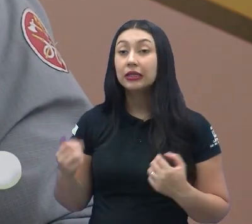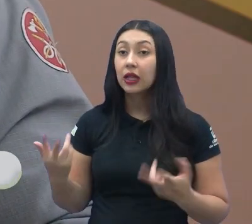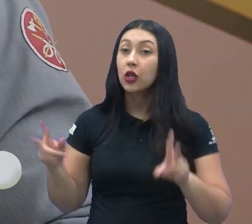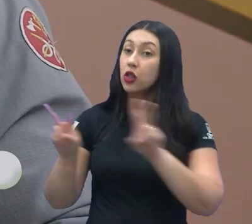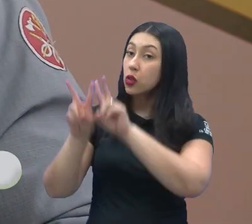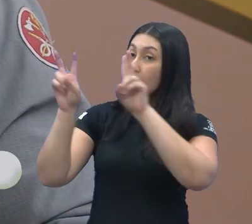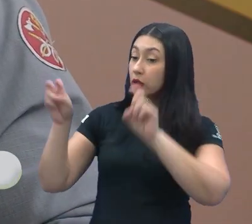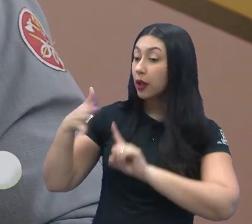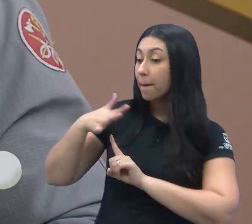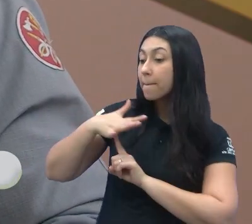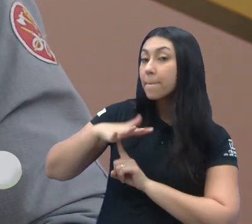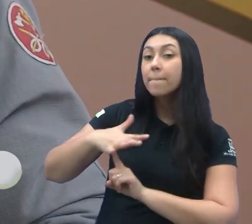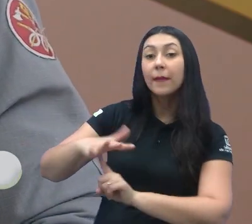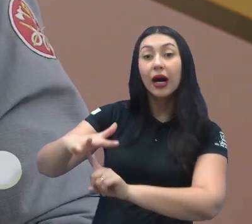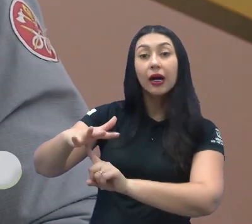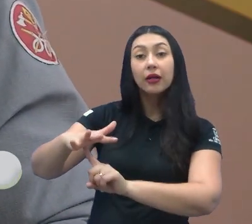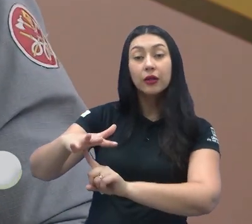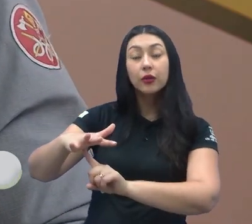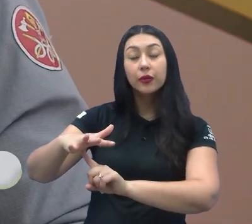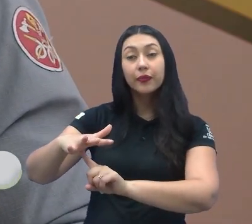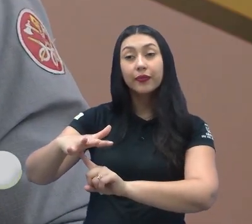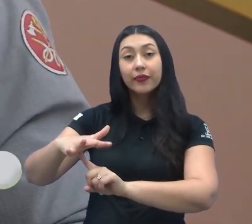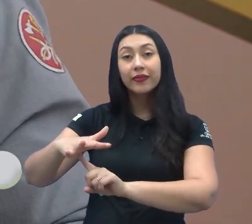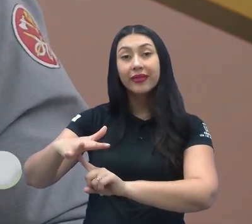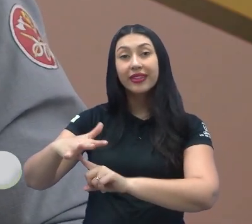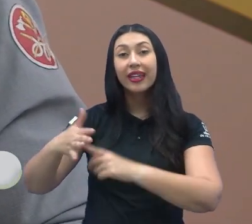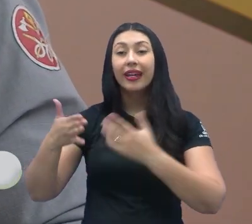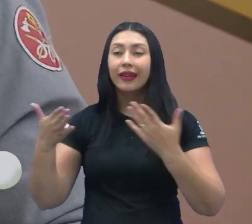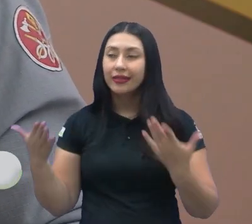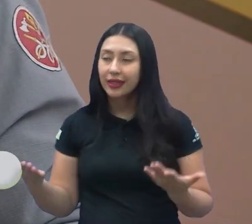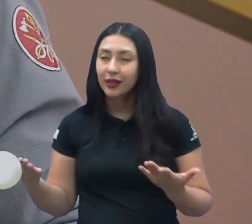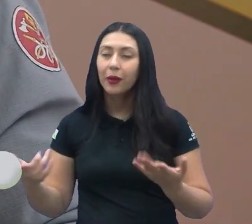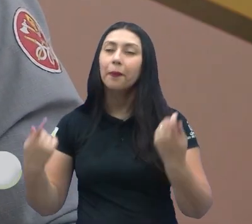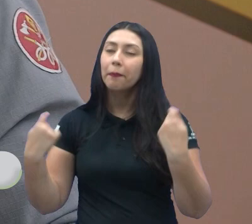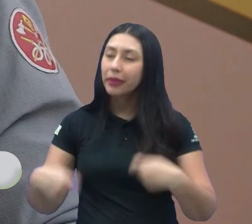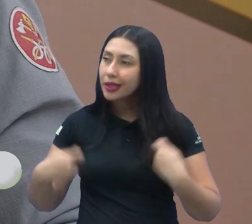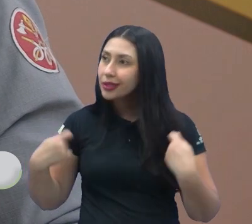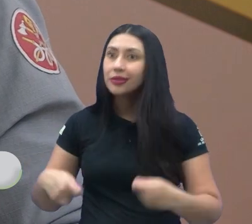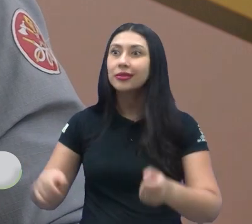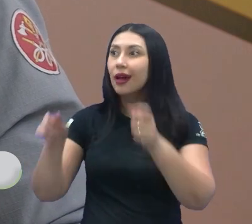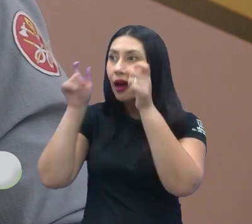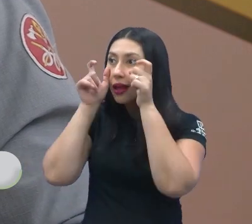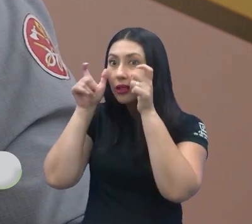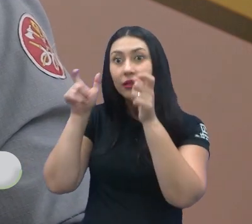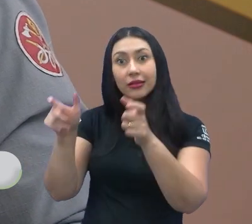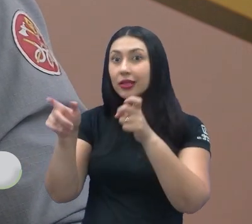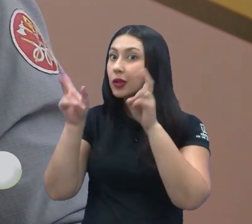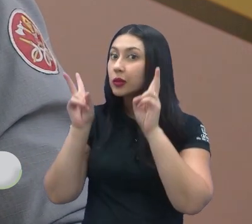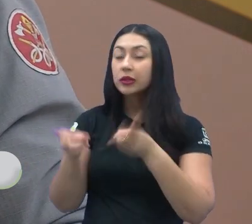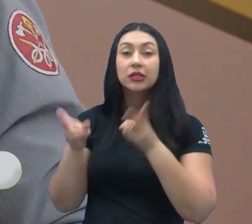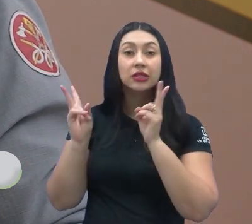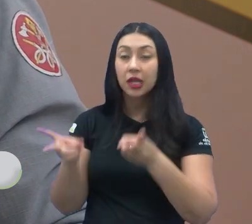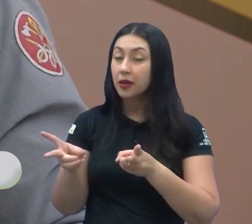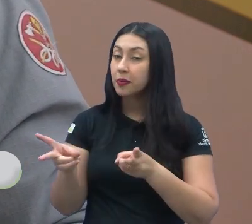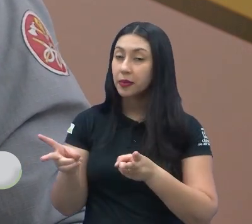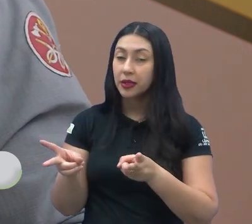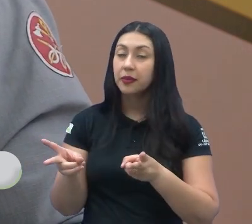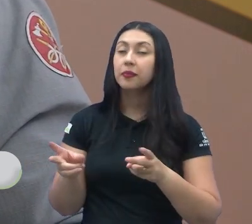parques, até mesmo, como desde o começo a gente está falando, né? Tá sempre atento à criança, tá sempre de olho nela, não ter esse